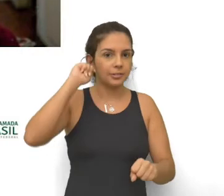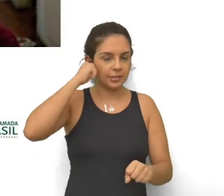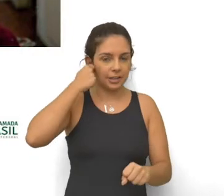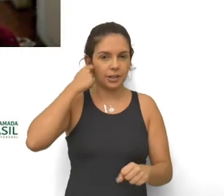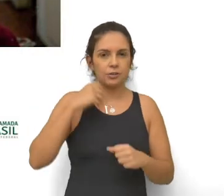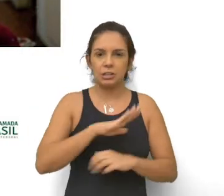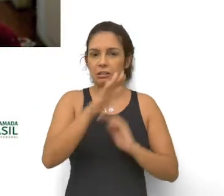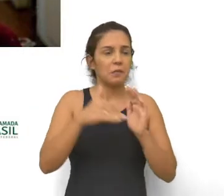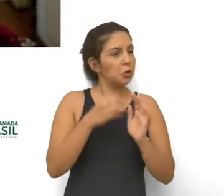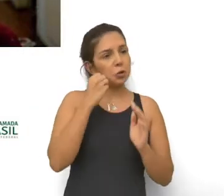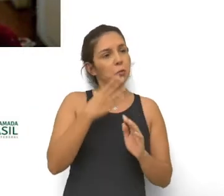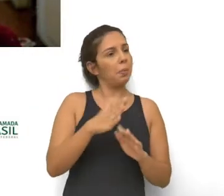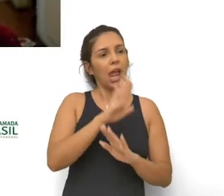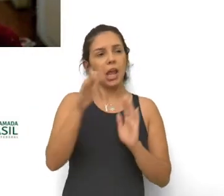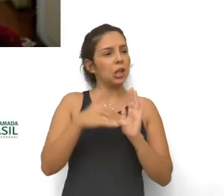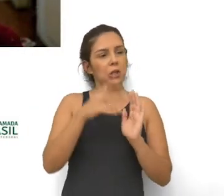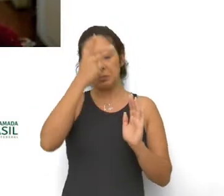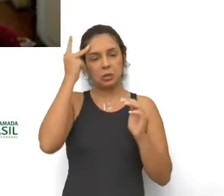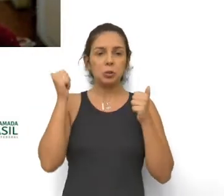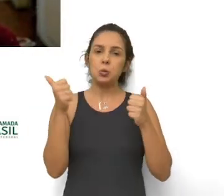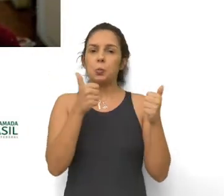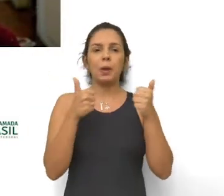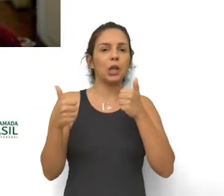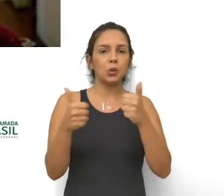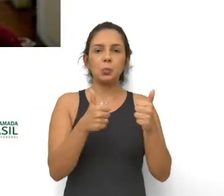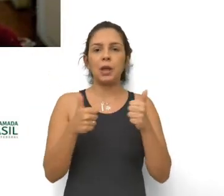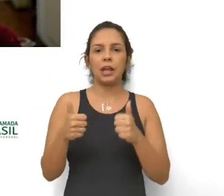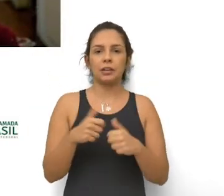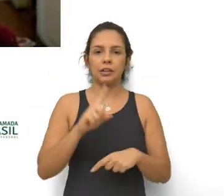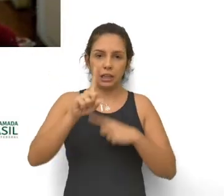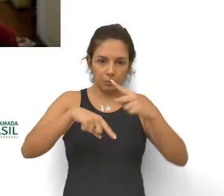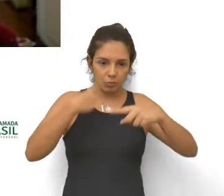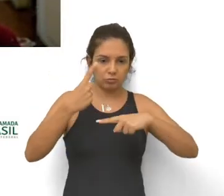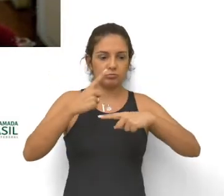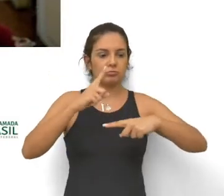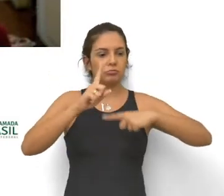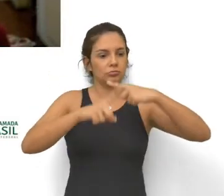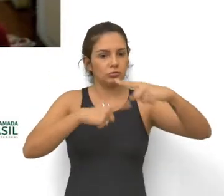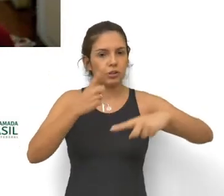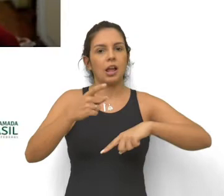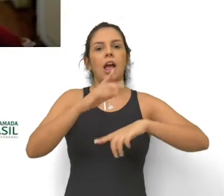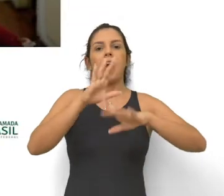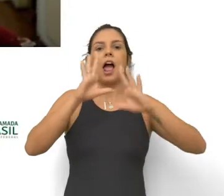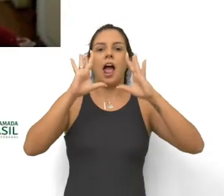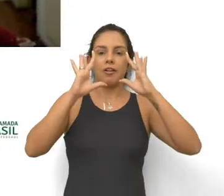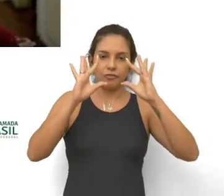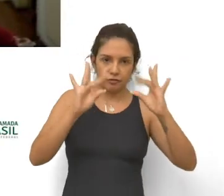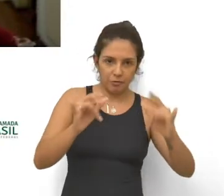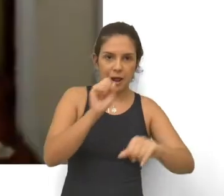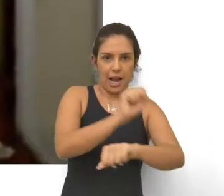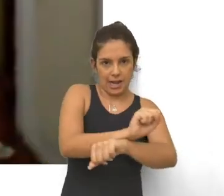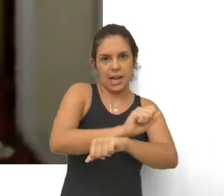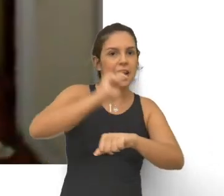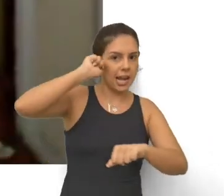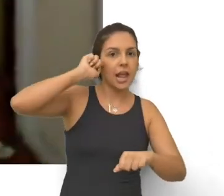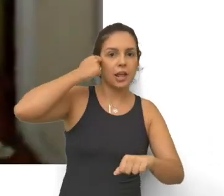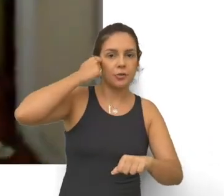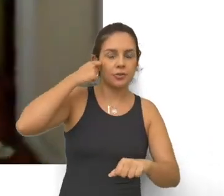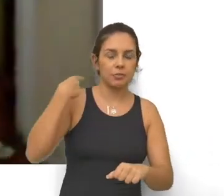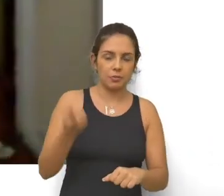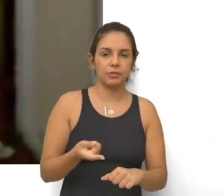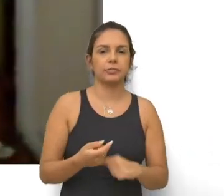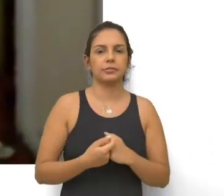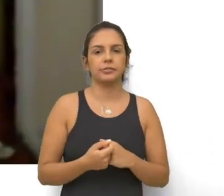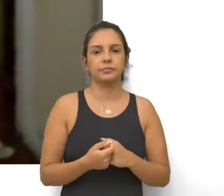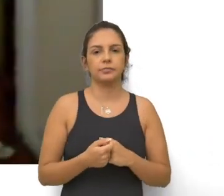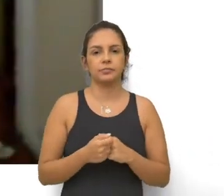E estava tudo bem, né? Enfim, depois foi acabou o tráfico, aí foi indo bem devagarzinho, até